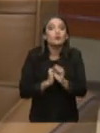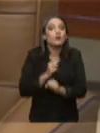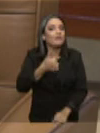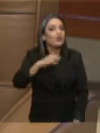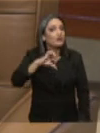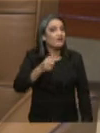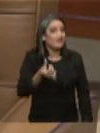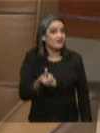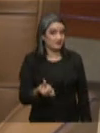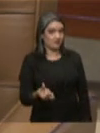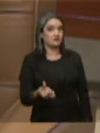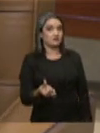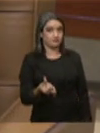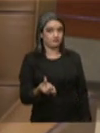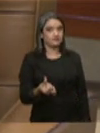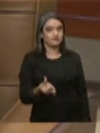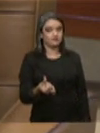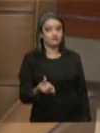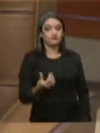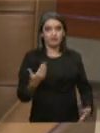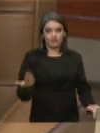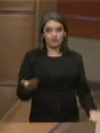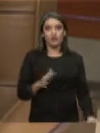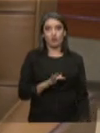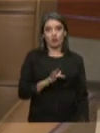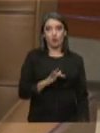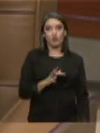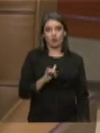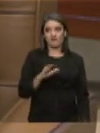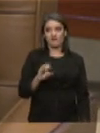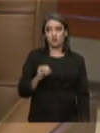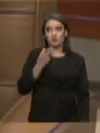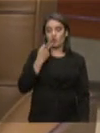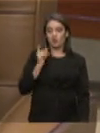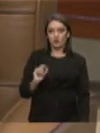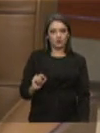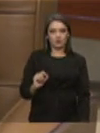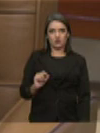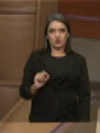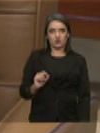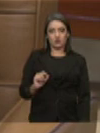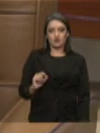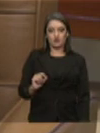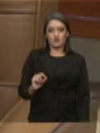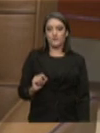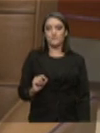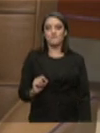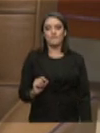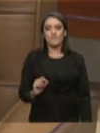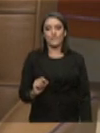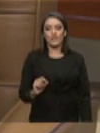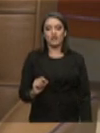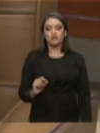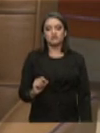96, presidente. Veja, o fisco dizendo que não deveria